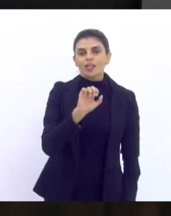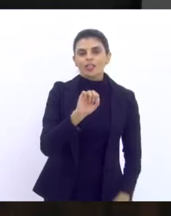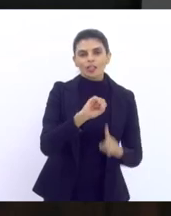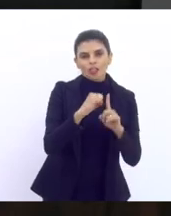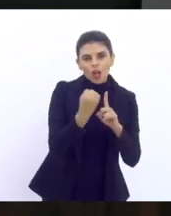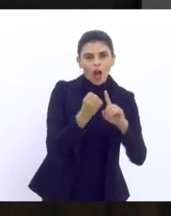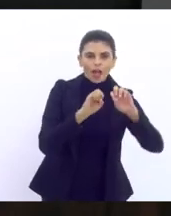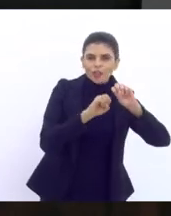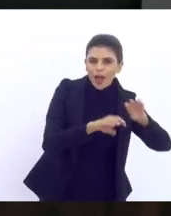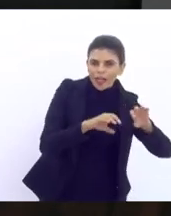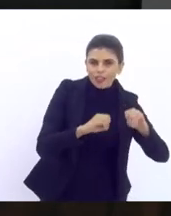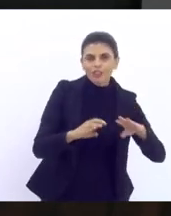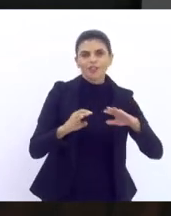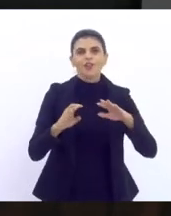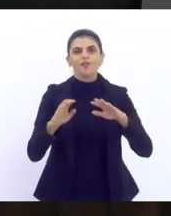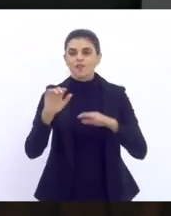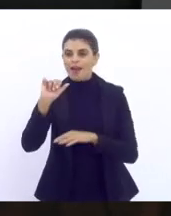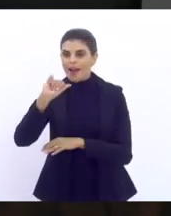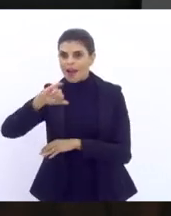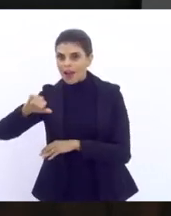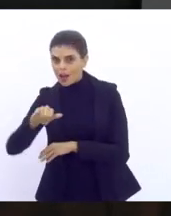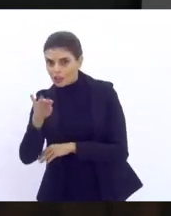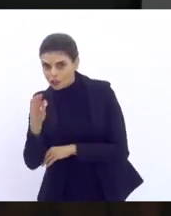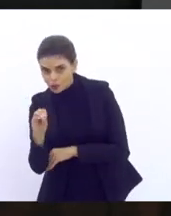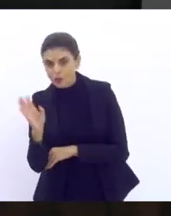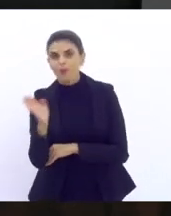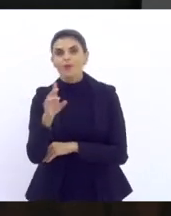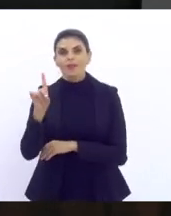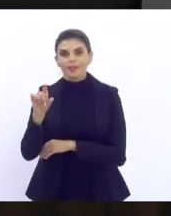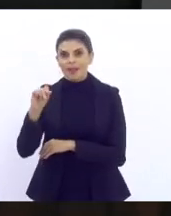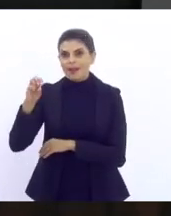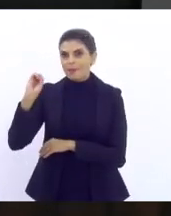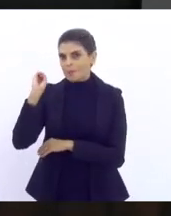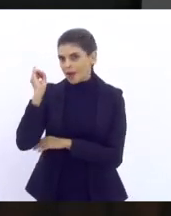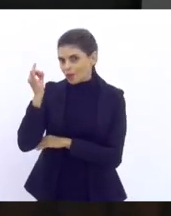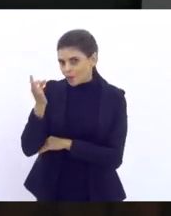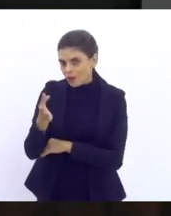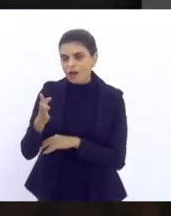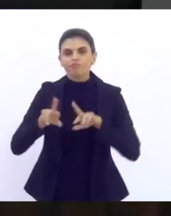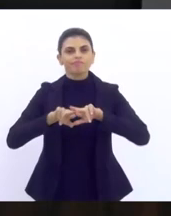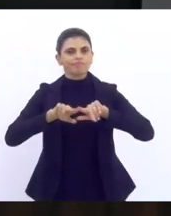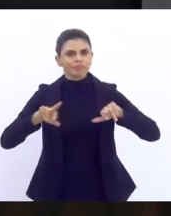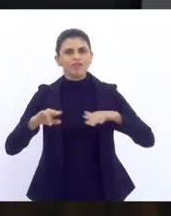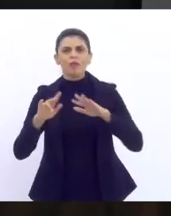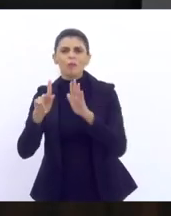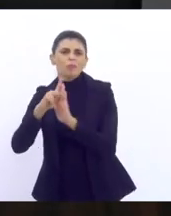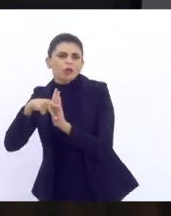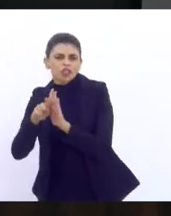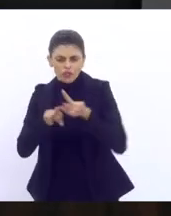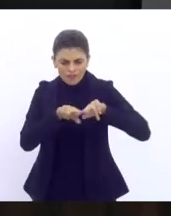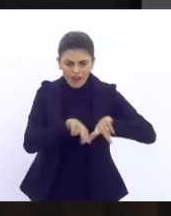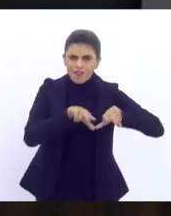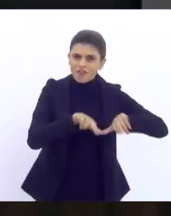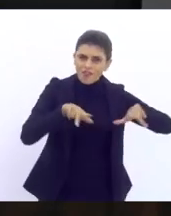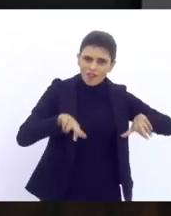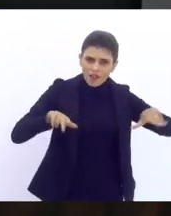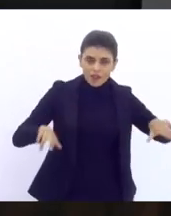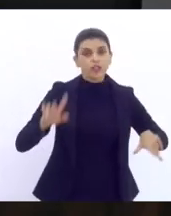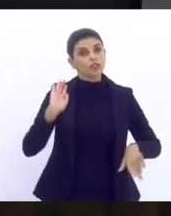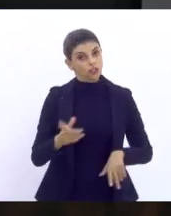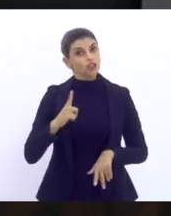Educativo, muitos outros projetos. E, alguns anos atrás,